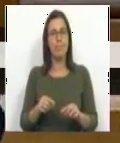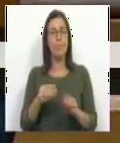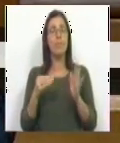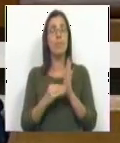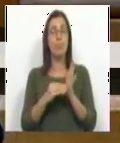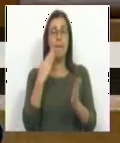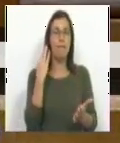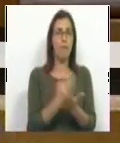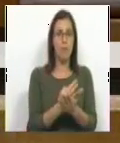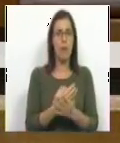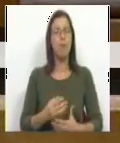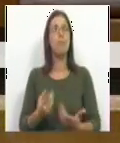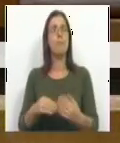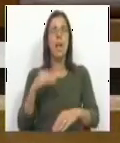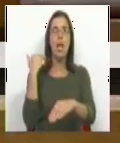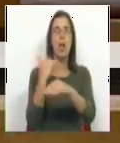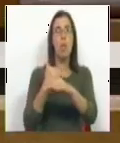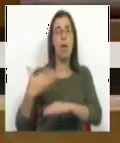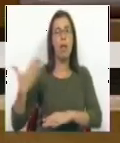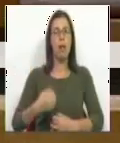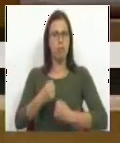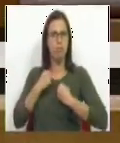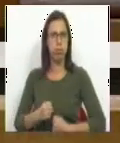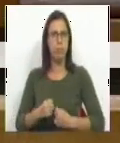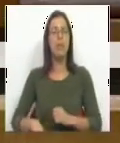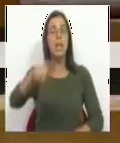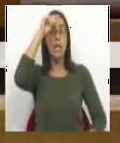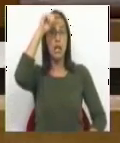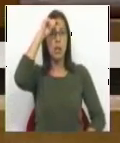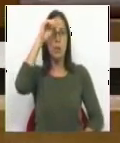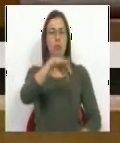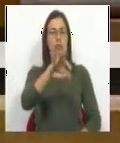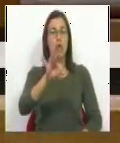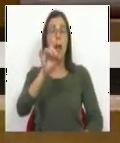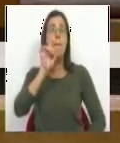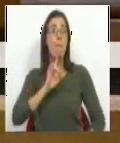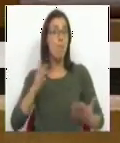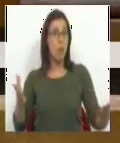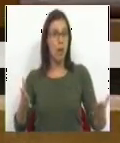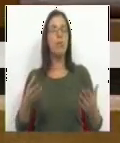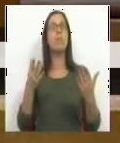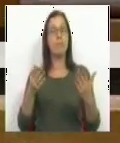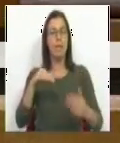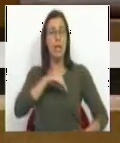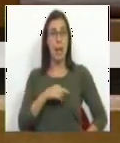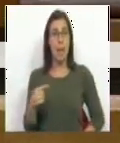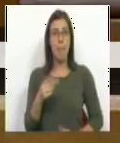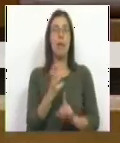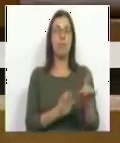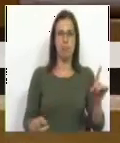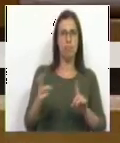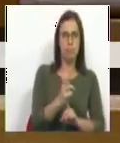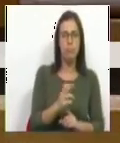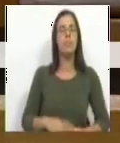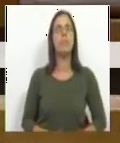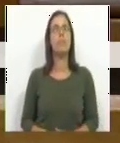feriados, afirmação de igualdade de direitos, respeito pelas escolhas das mulheres, aumento do salário mínimo